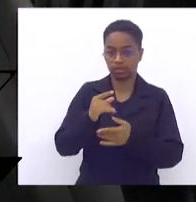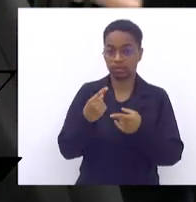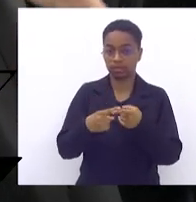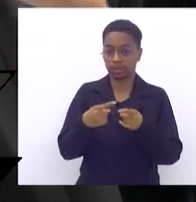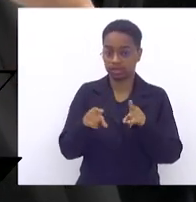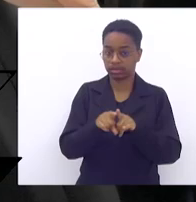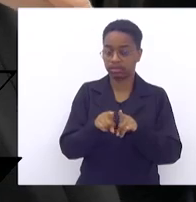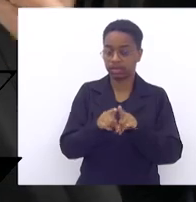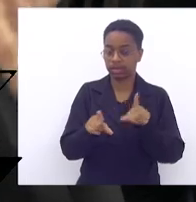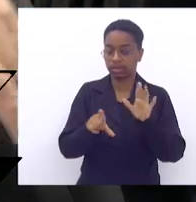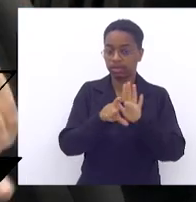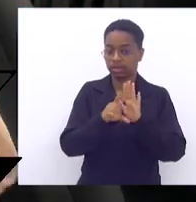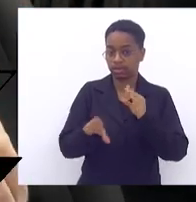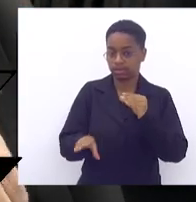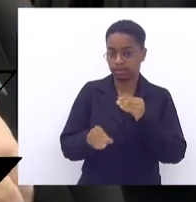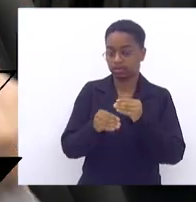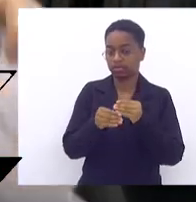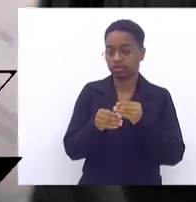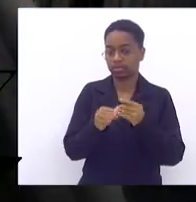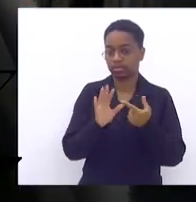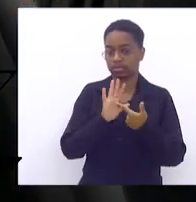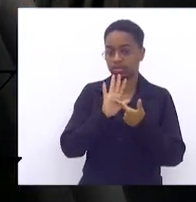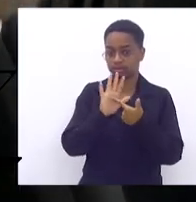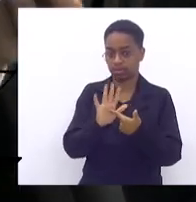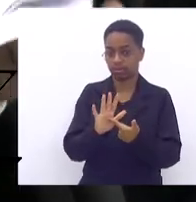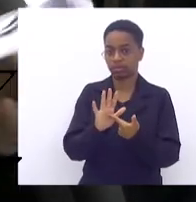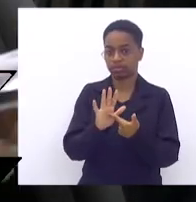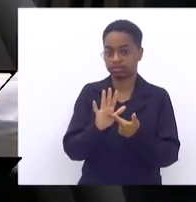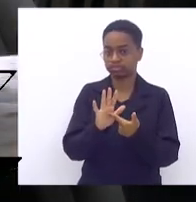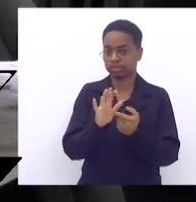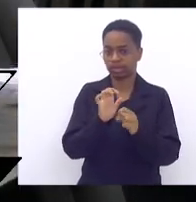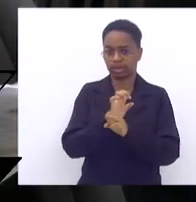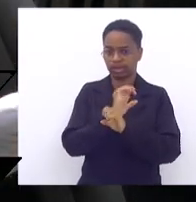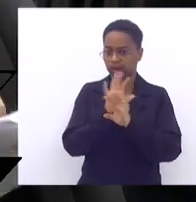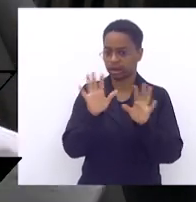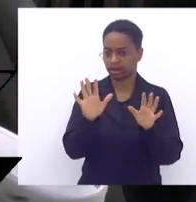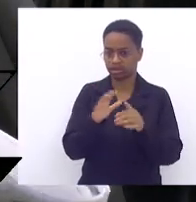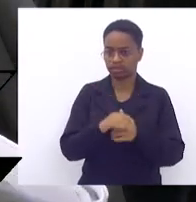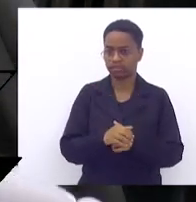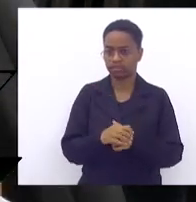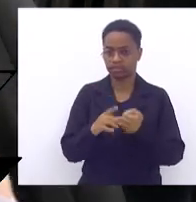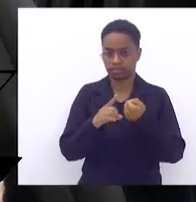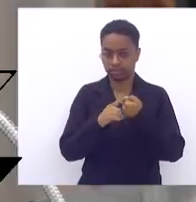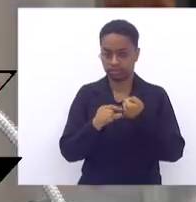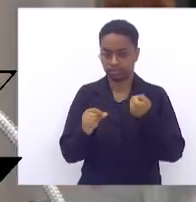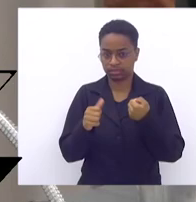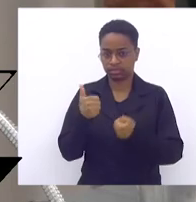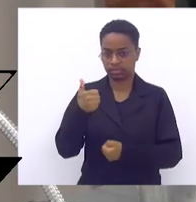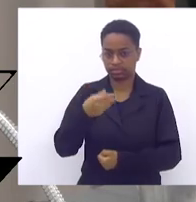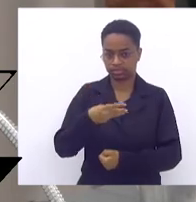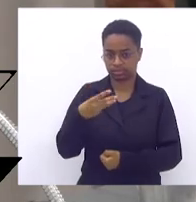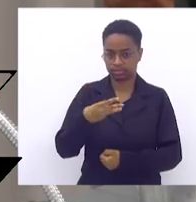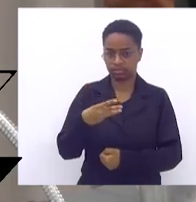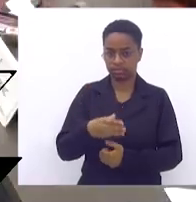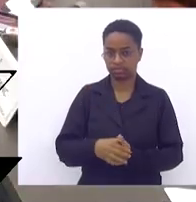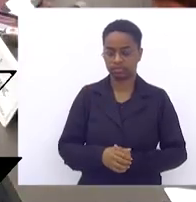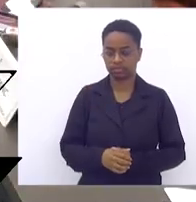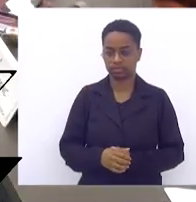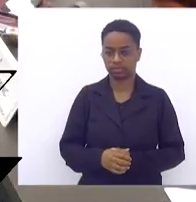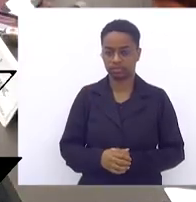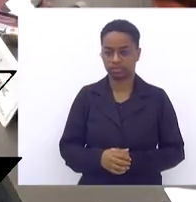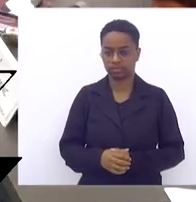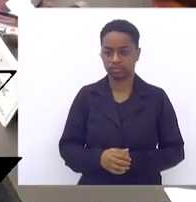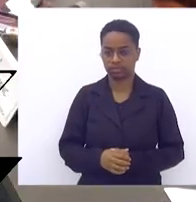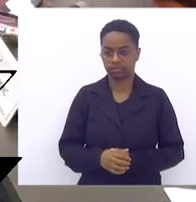na lei complementar, diz lá claramente... No artigo 3º. No artigo 13º.